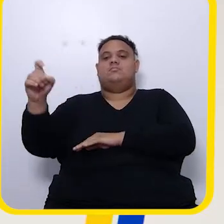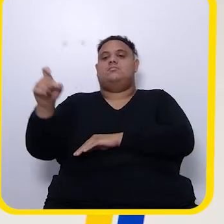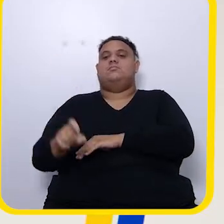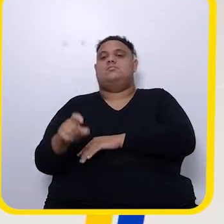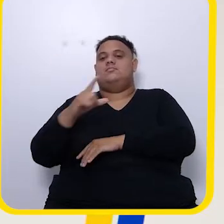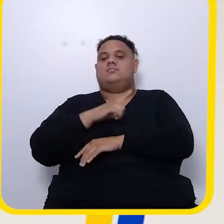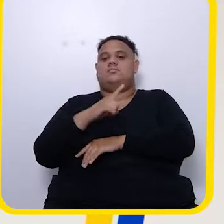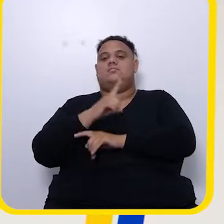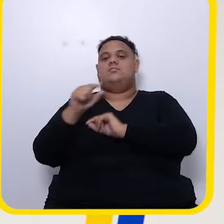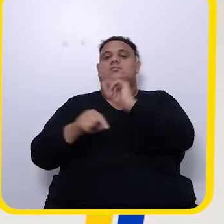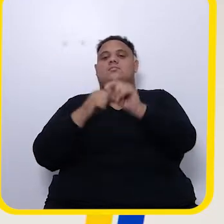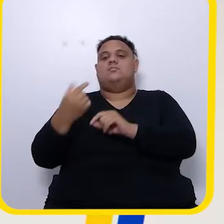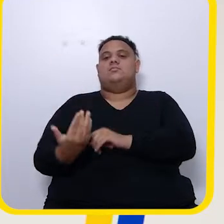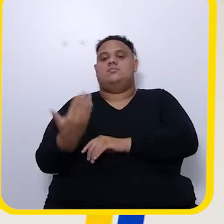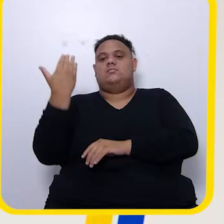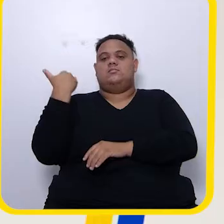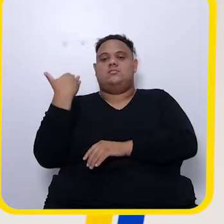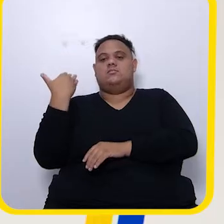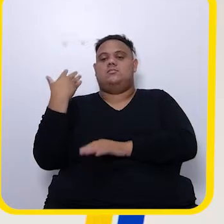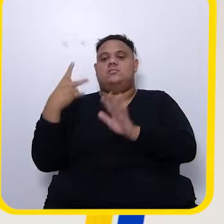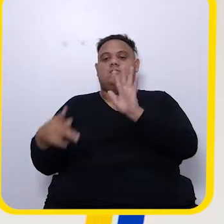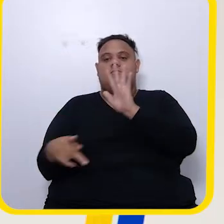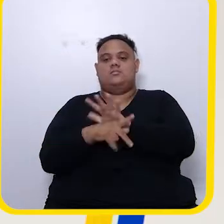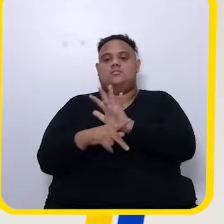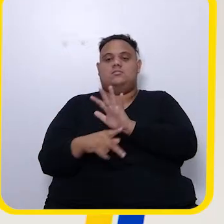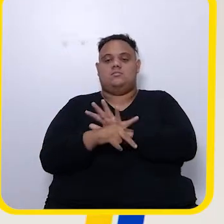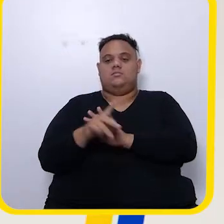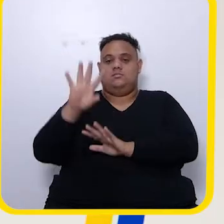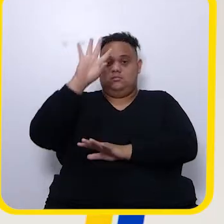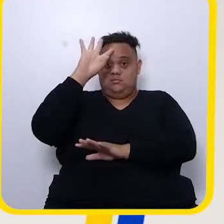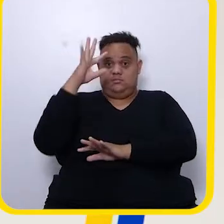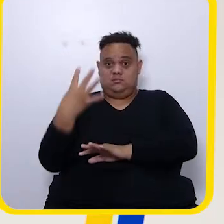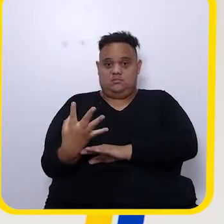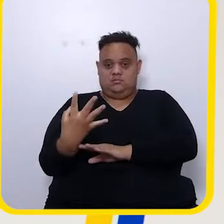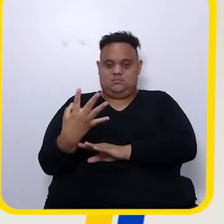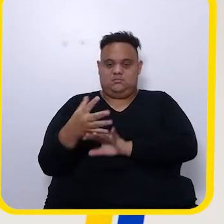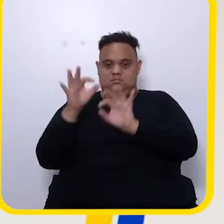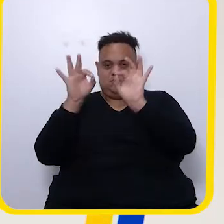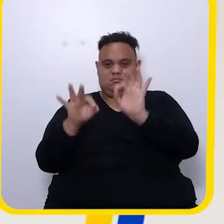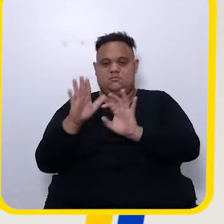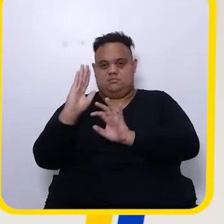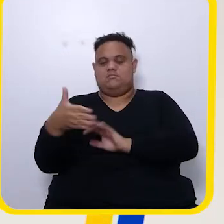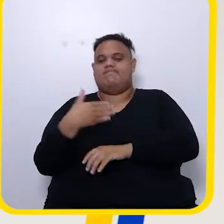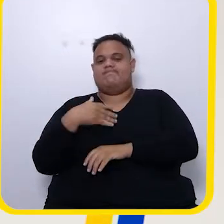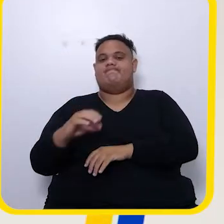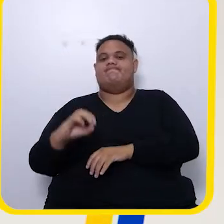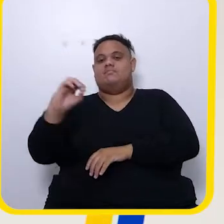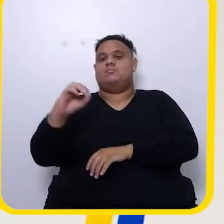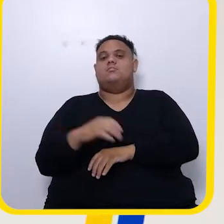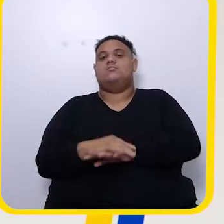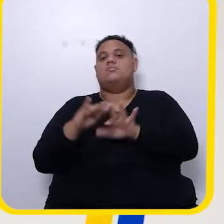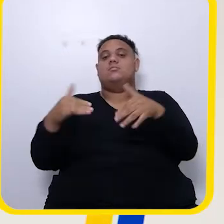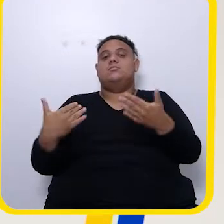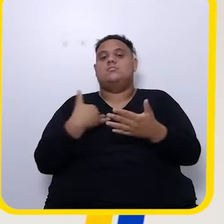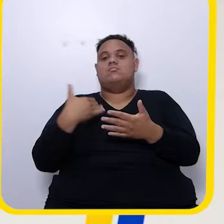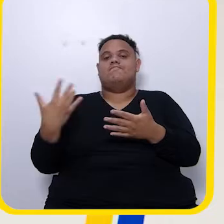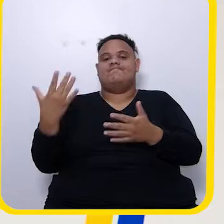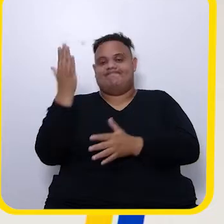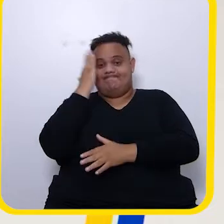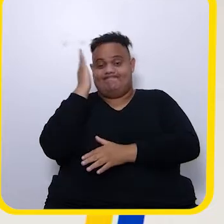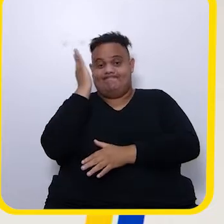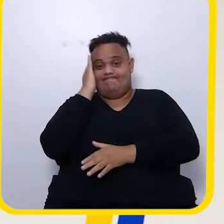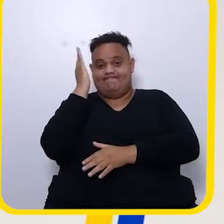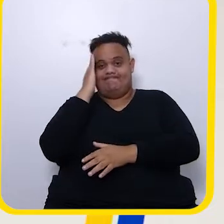termo aí opostos, termos opostos. O resultado da soma algébrica já é zero. E aí, como é uma equação do